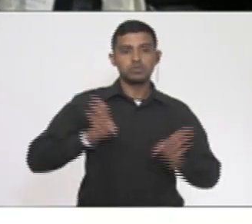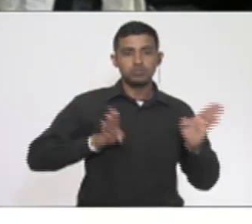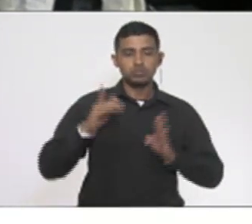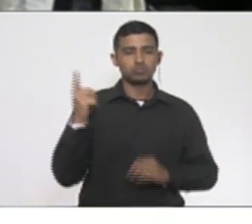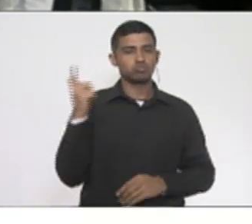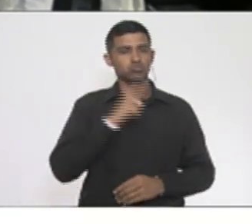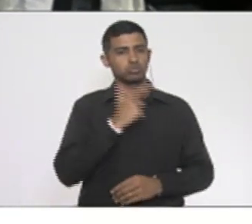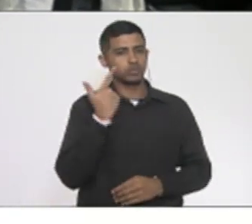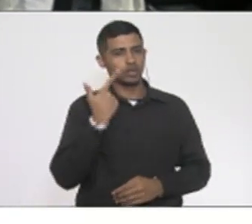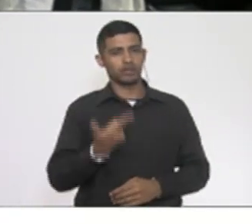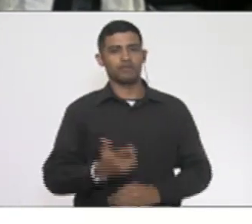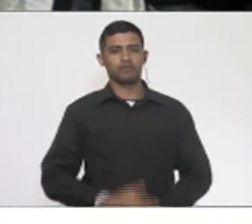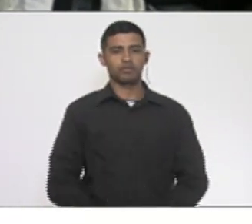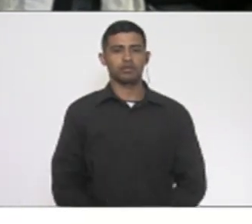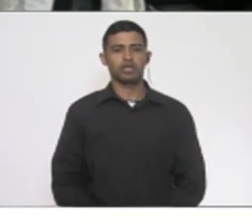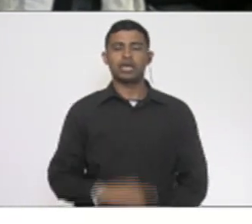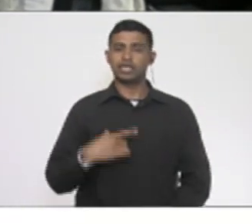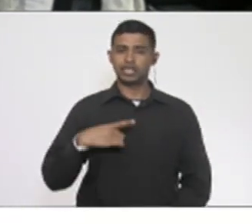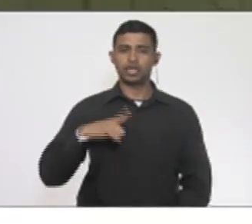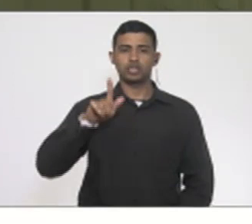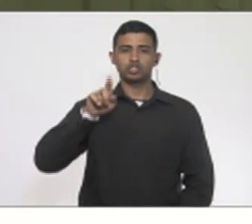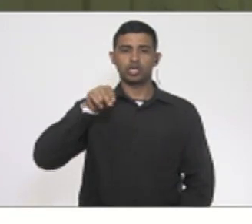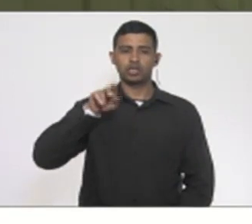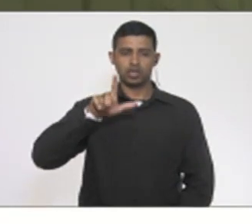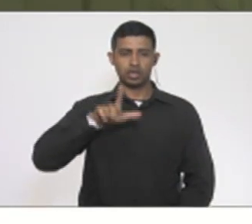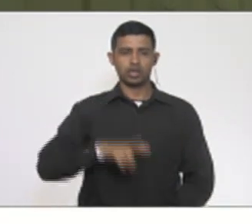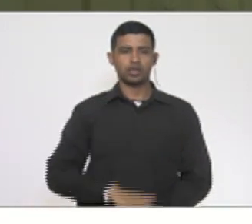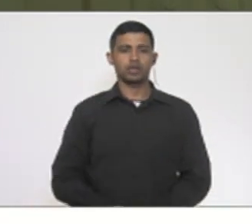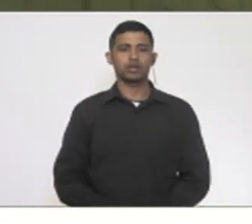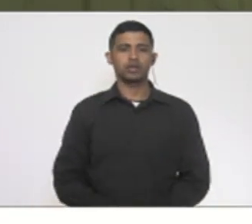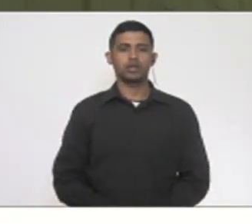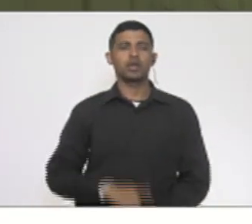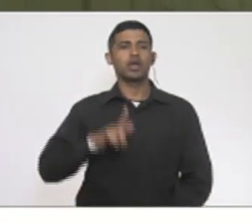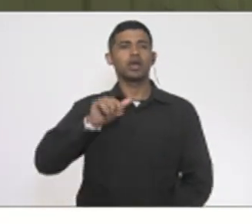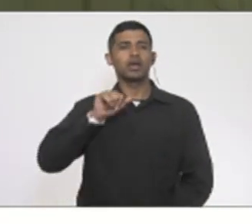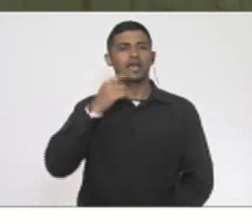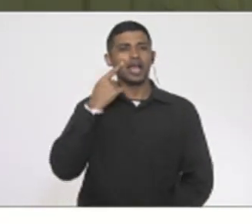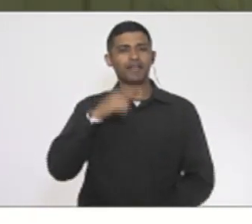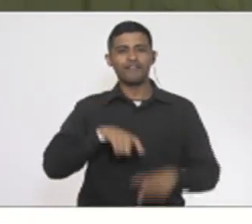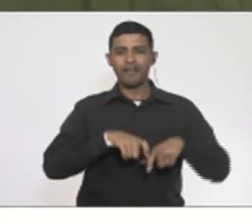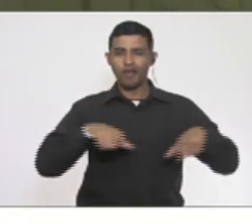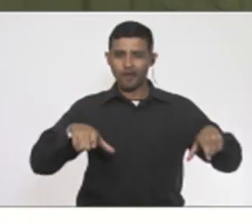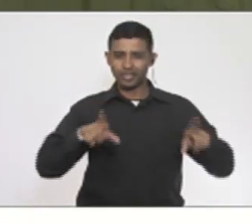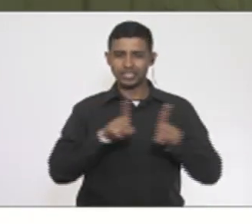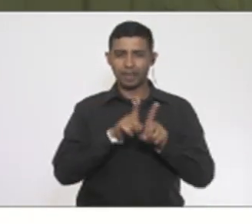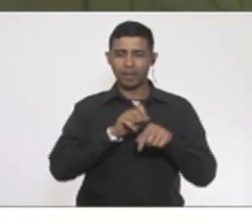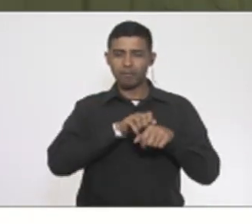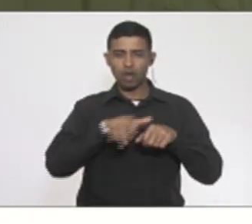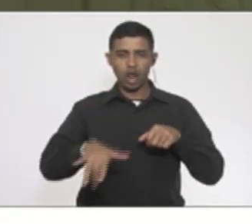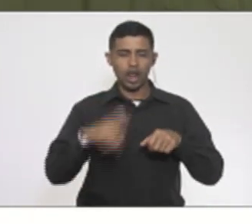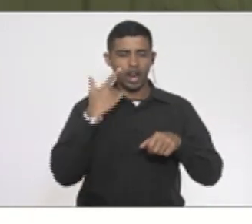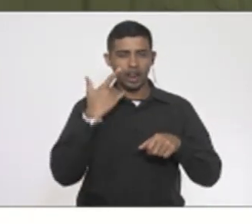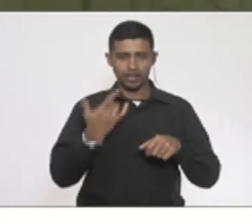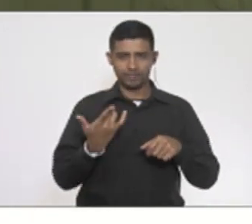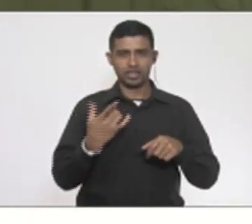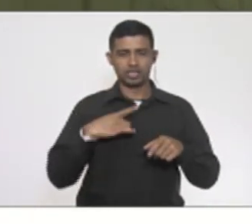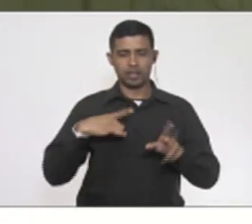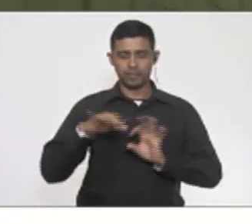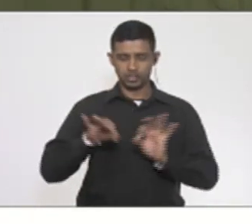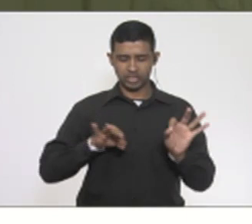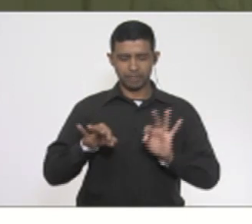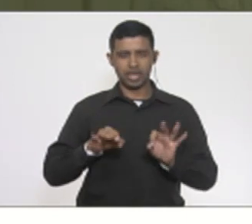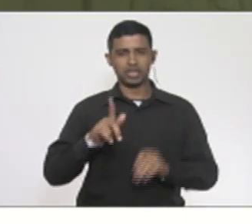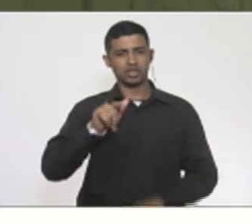infraestruturas essenciais são os terminais de GNL, os gasodutos de escoamento da produção e as unidades de processamento de gás natural